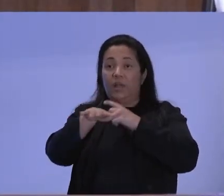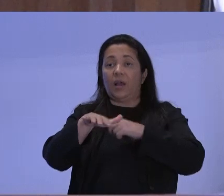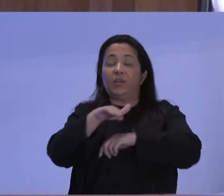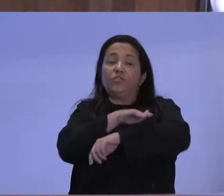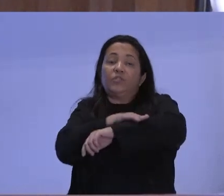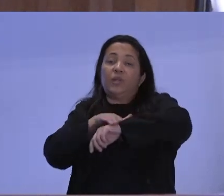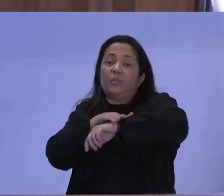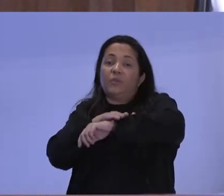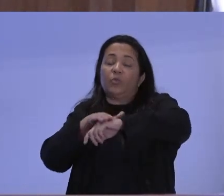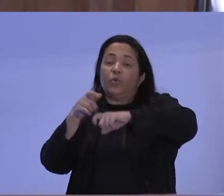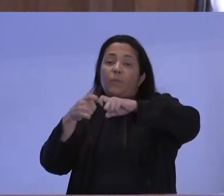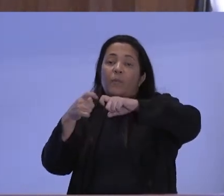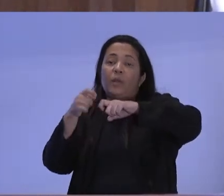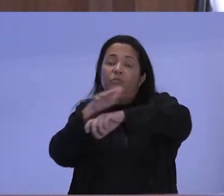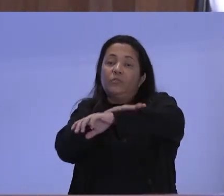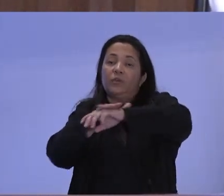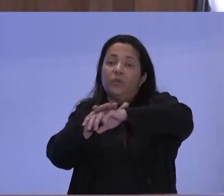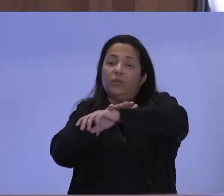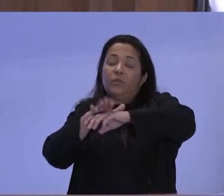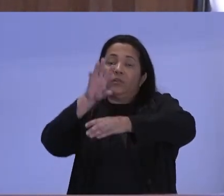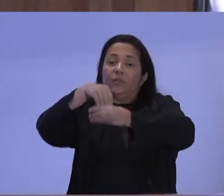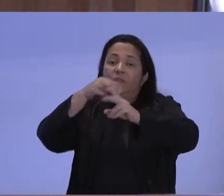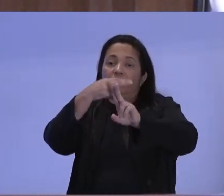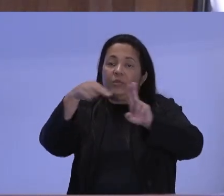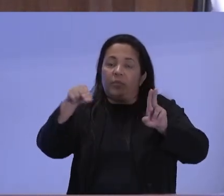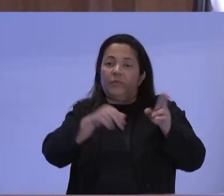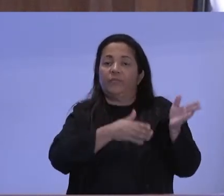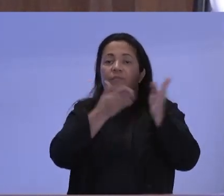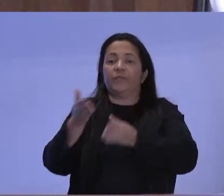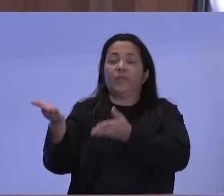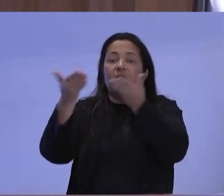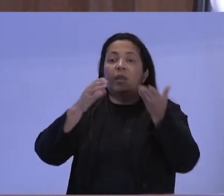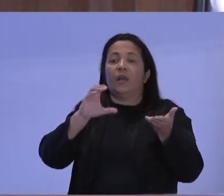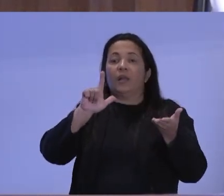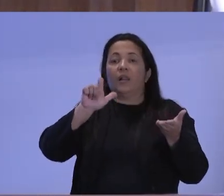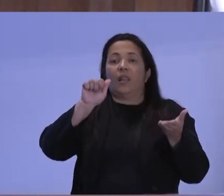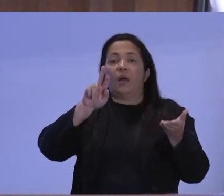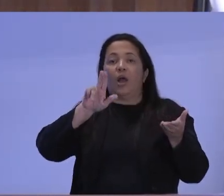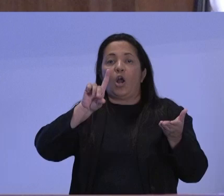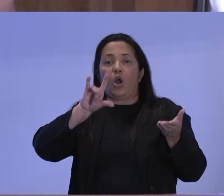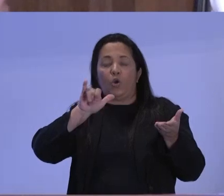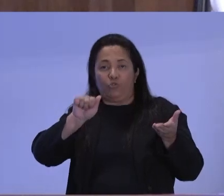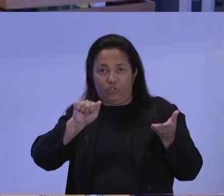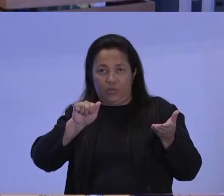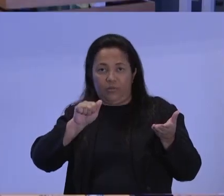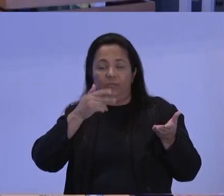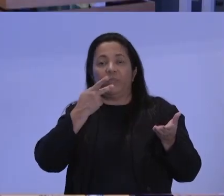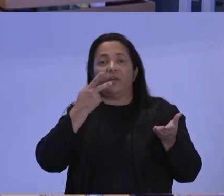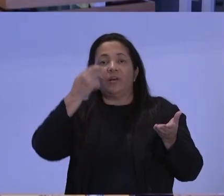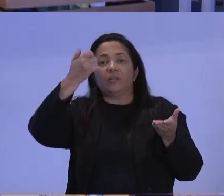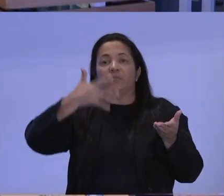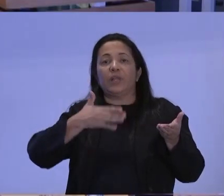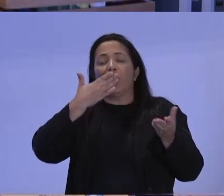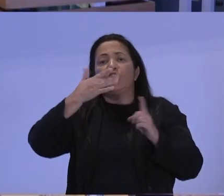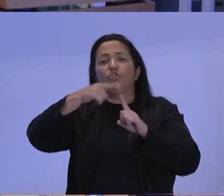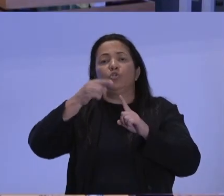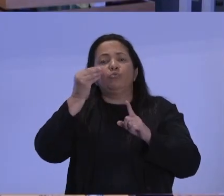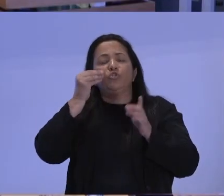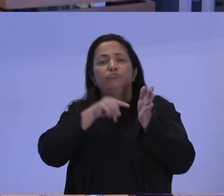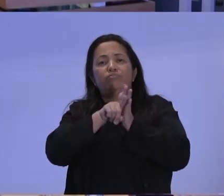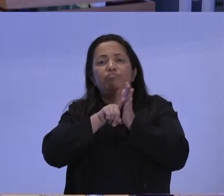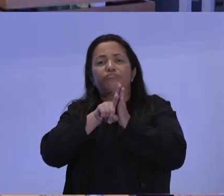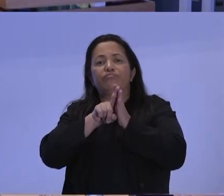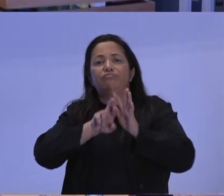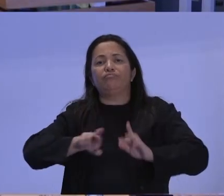eu passo a palavra à doutora Cláudia Porto, sobre diagnósticos diferenciais. Ela vai fazer a fala também da